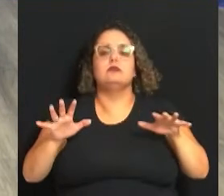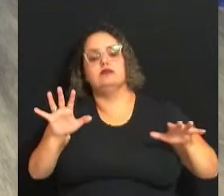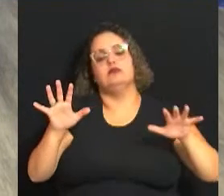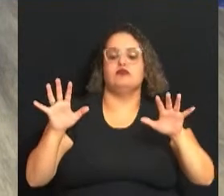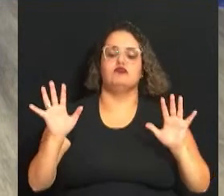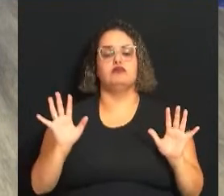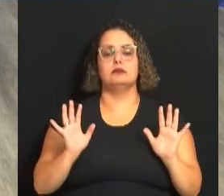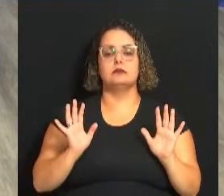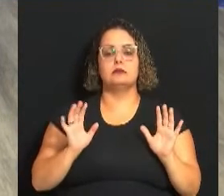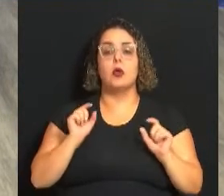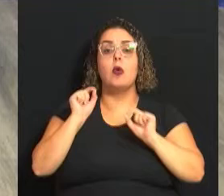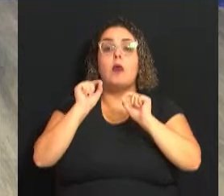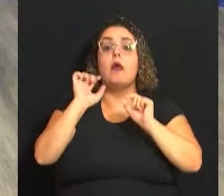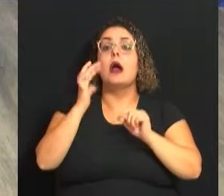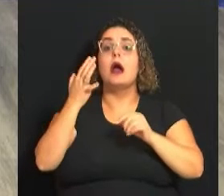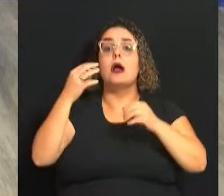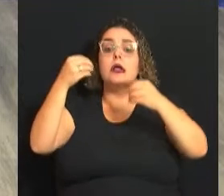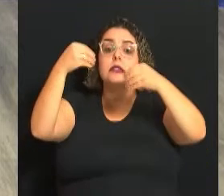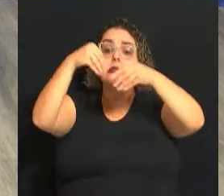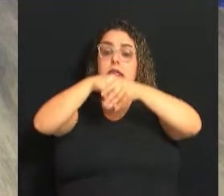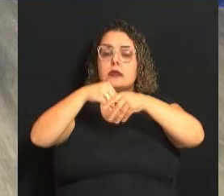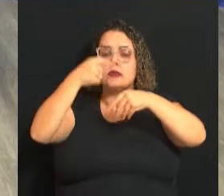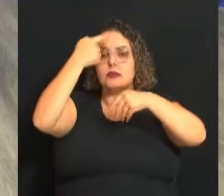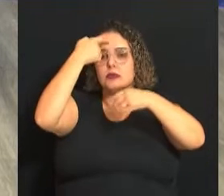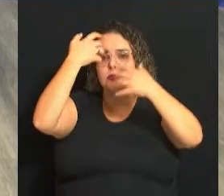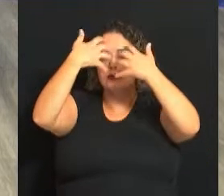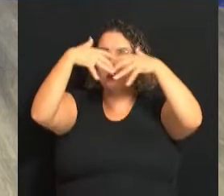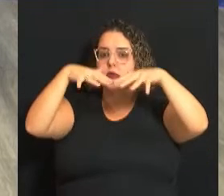cérebro, doutor, quando existe um tumor?